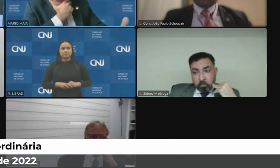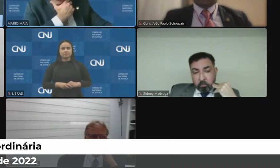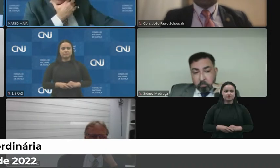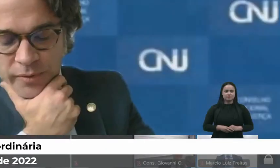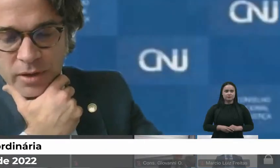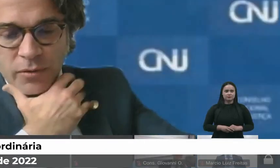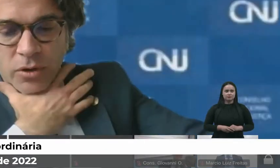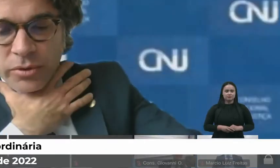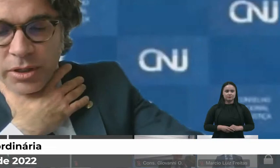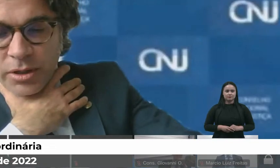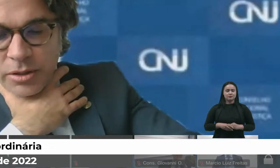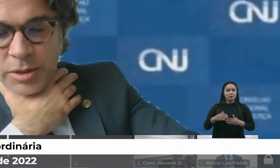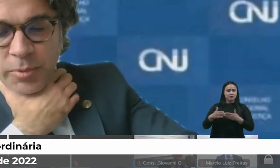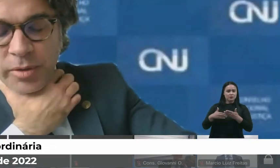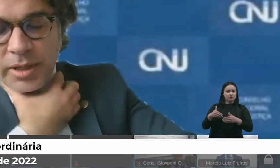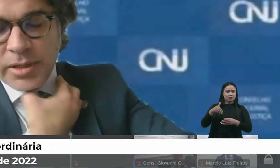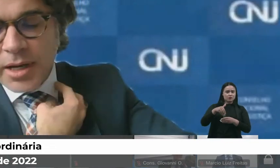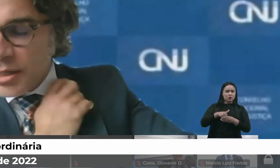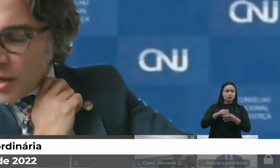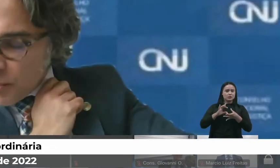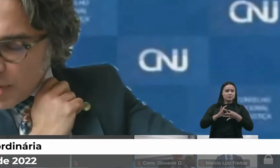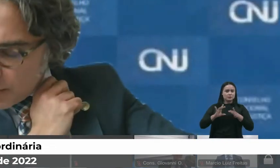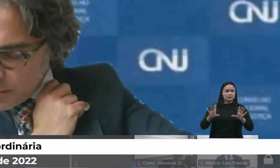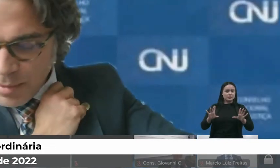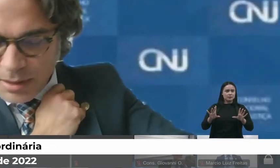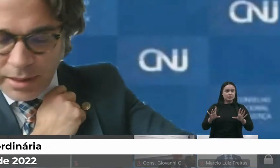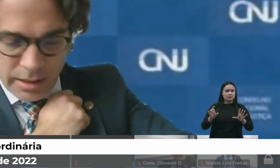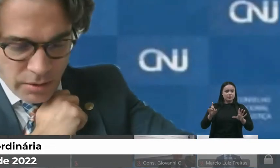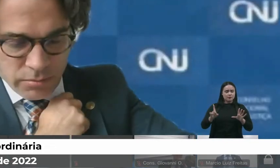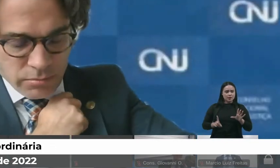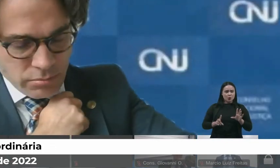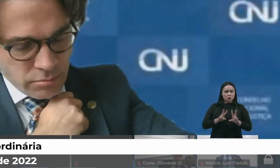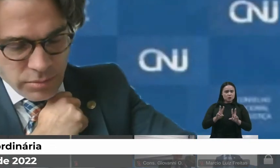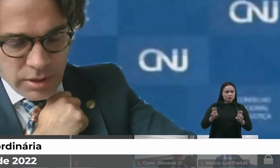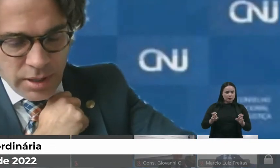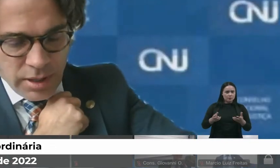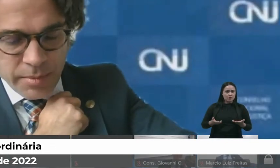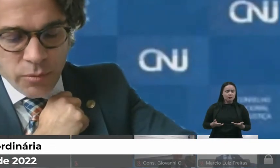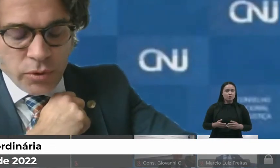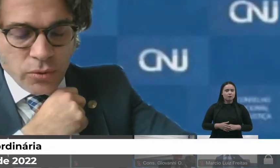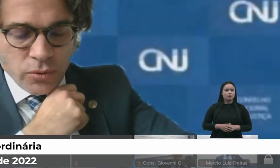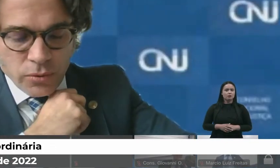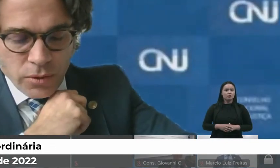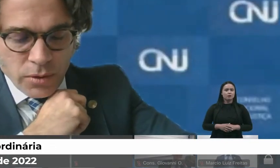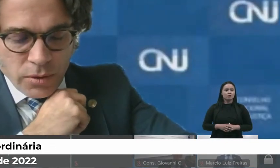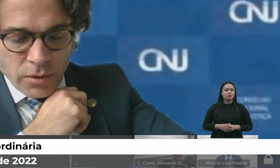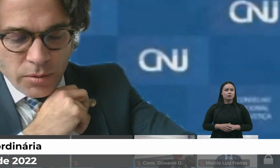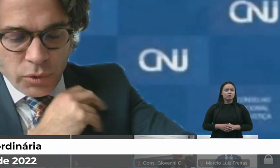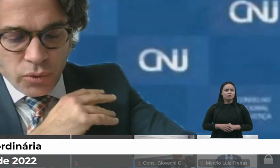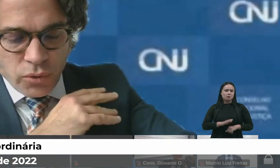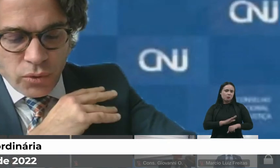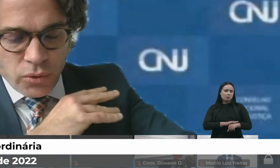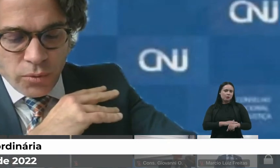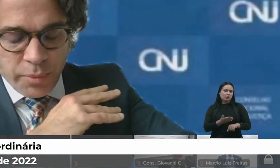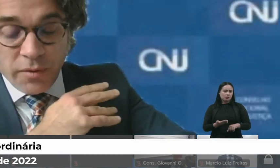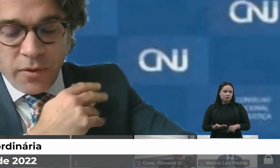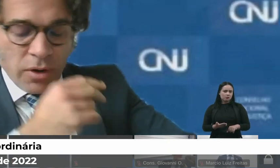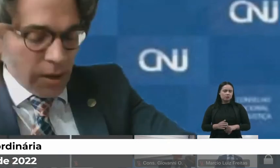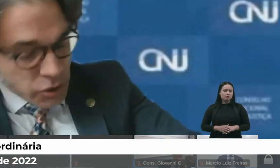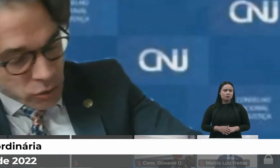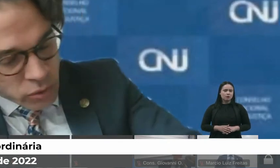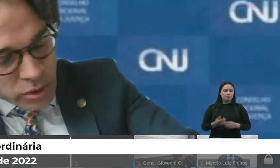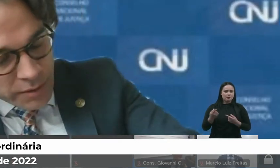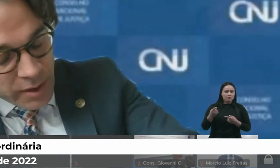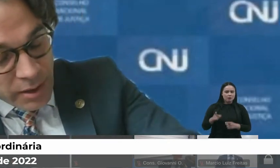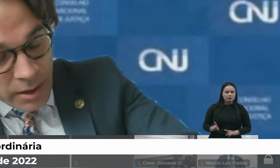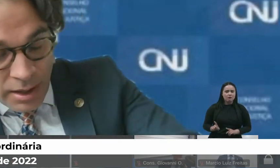É que eu proferi o voto de disponibilizar e é uma matéria que a mim muito, muito